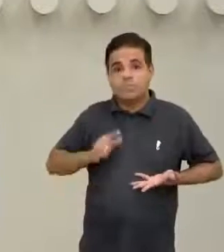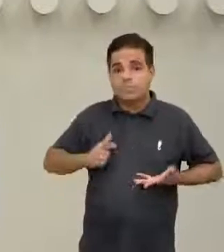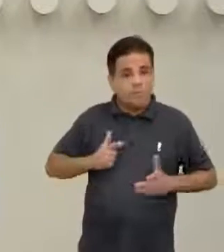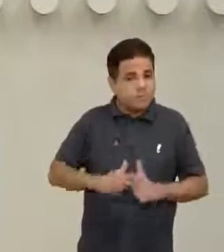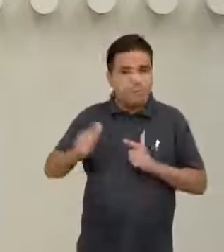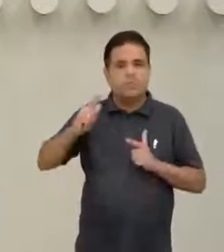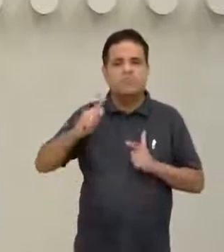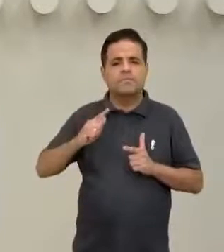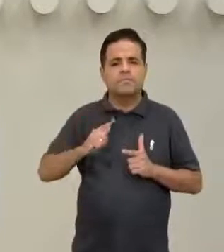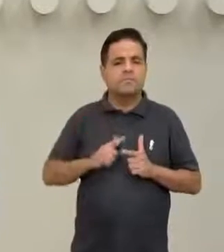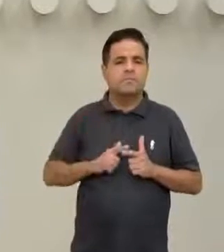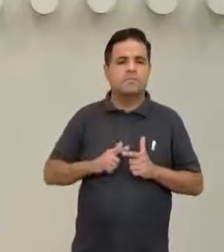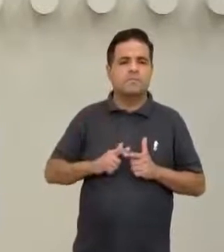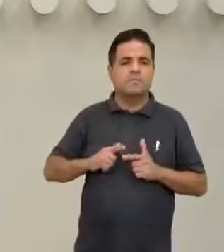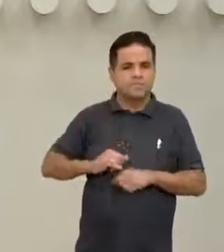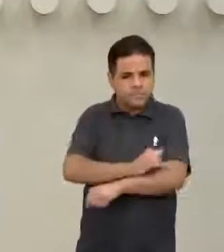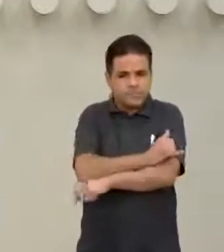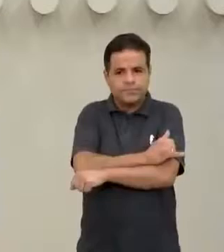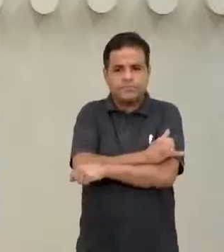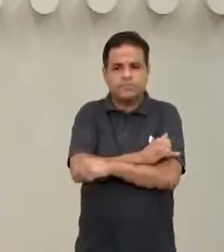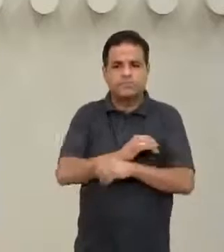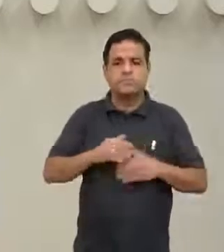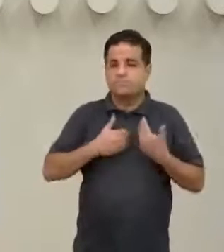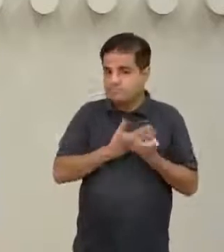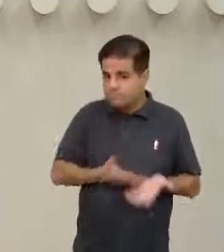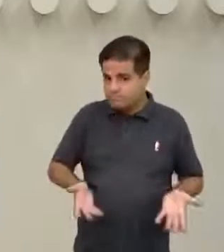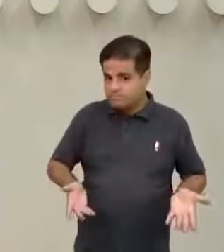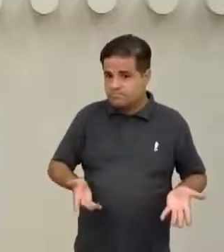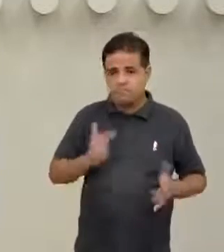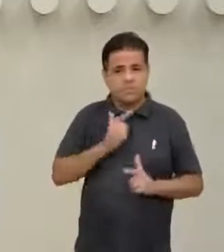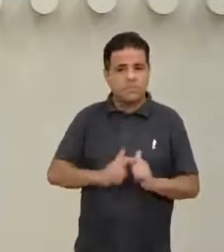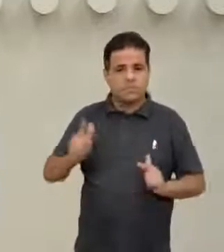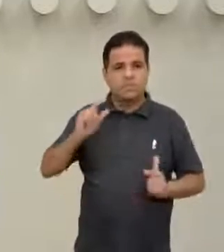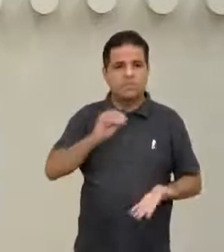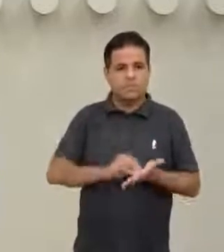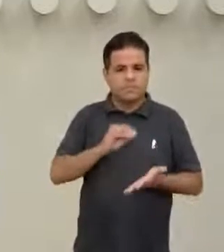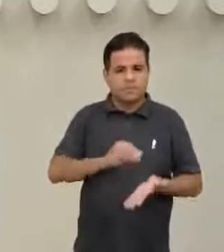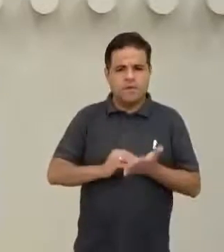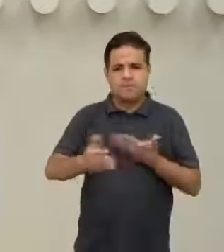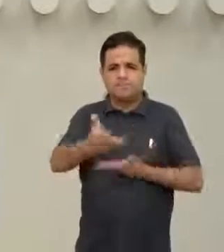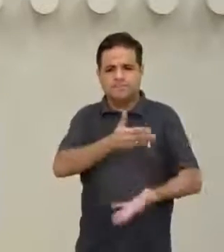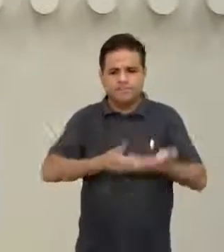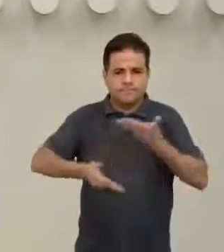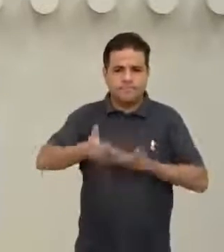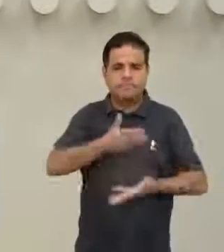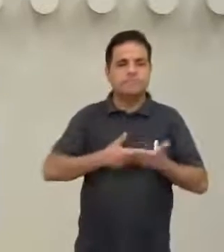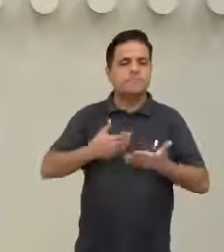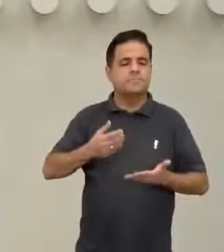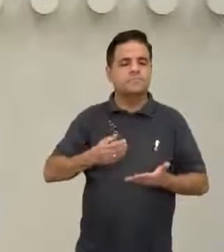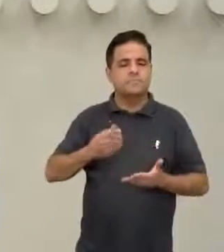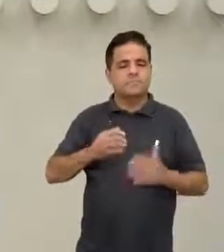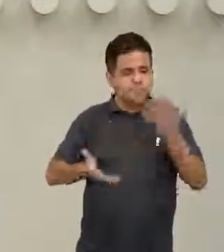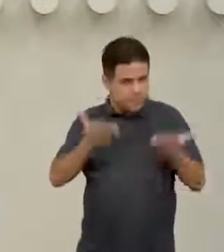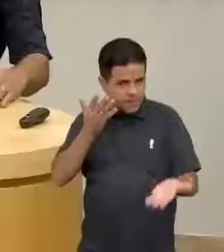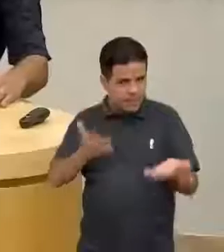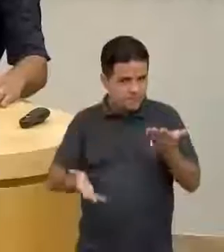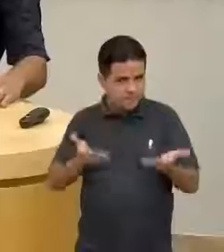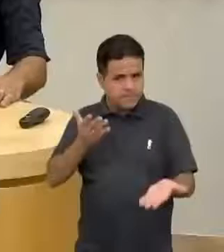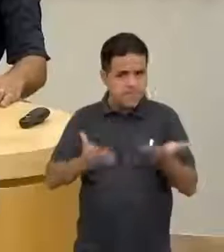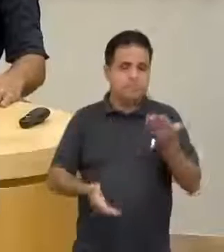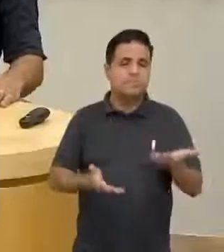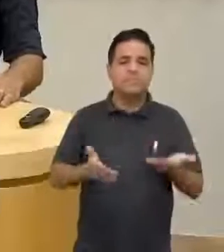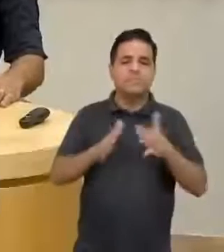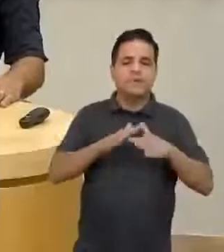problemas ligados à obesidade, por exemplo, e não tenha problemas ligados à falta de interação, que tenha convívio social. Um equilíbrio, né? Exatamente. Dessas